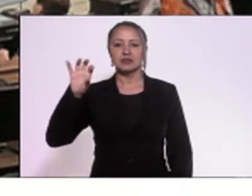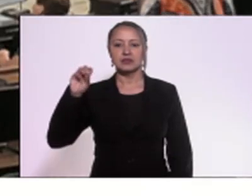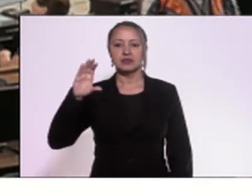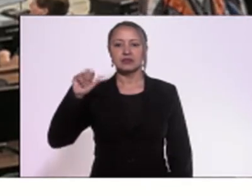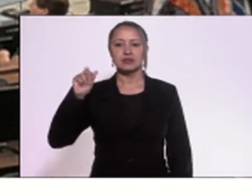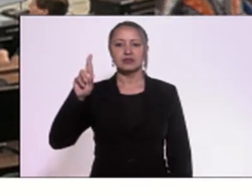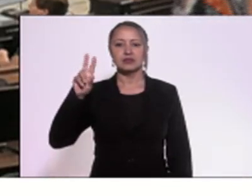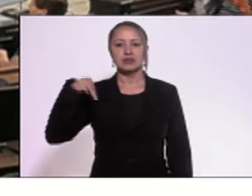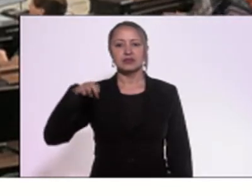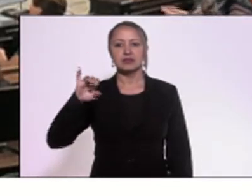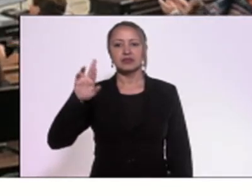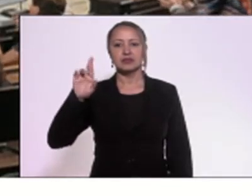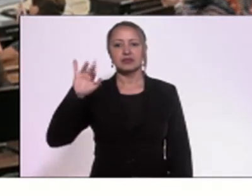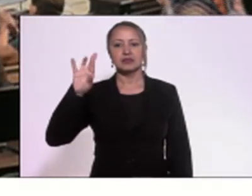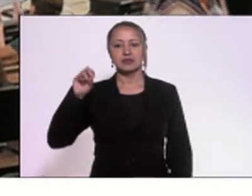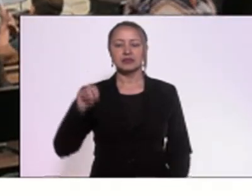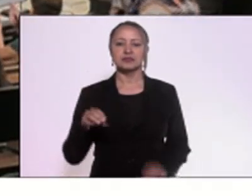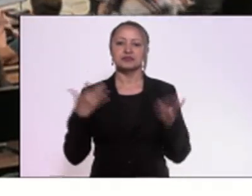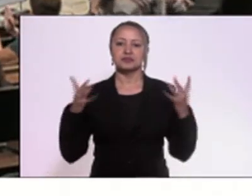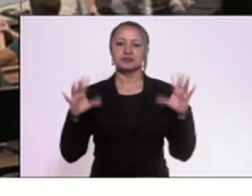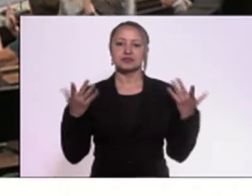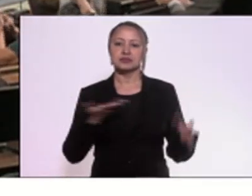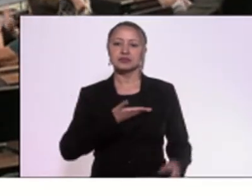nossa amiga de muitos anos.